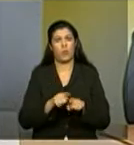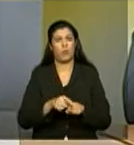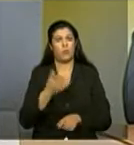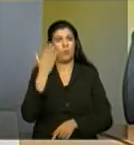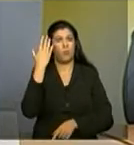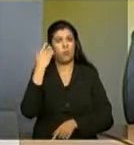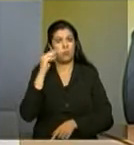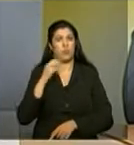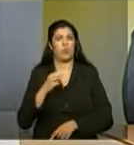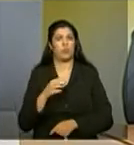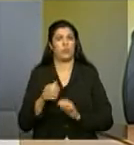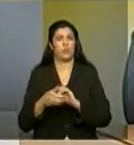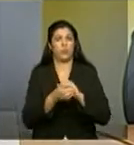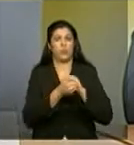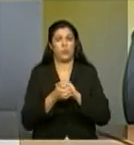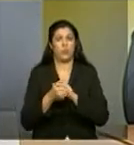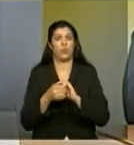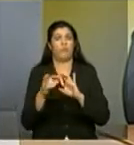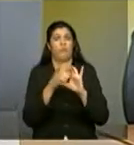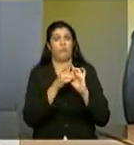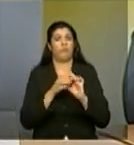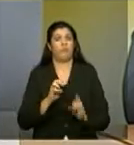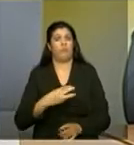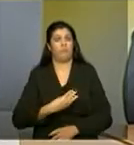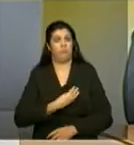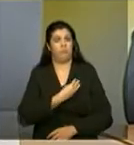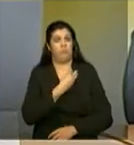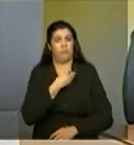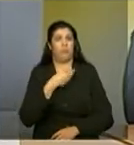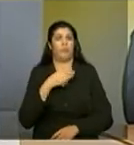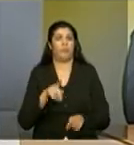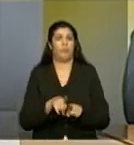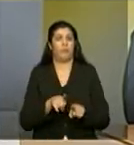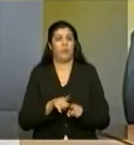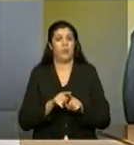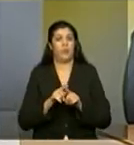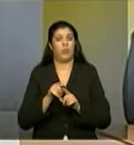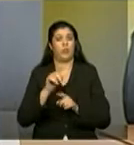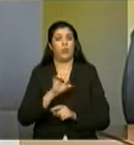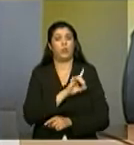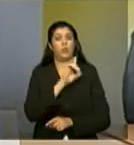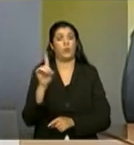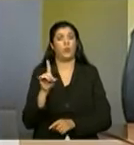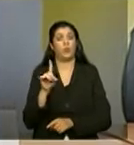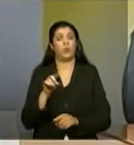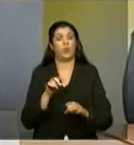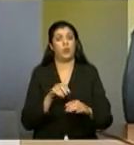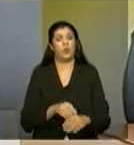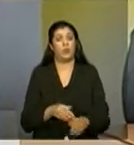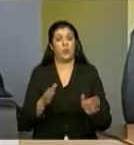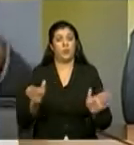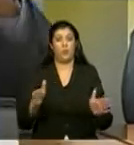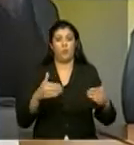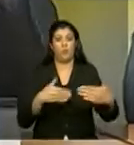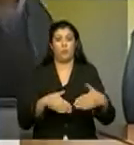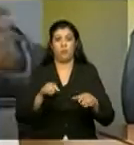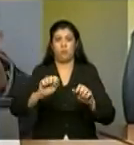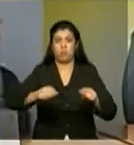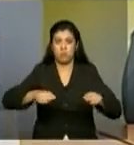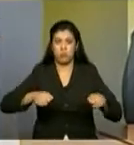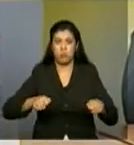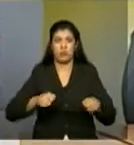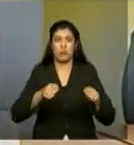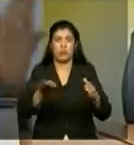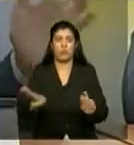que o resgate do cachorro do presidente joão goulart chegou a